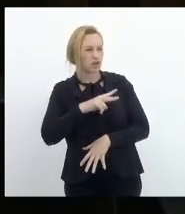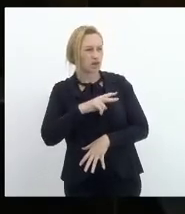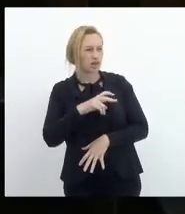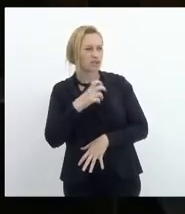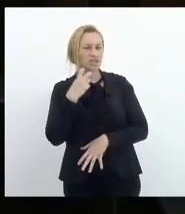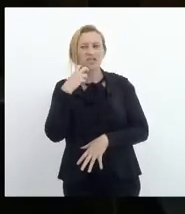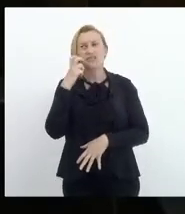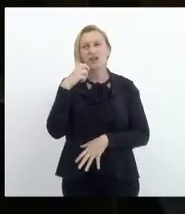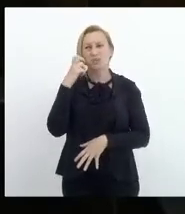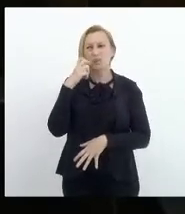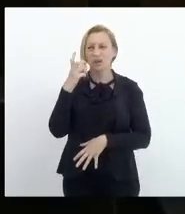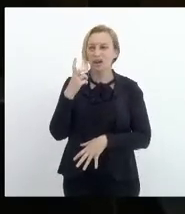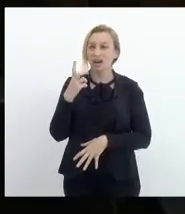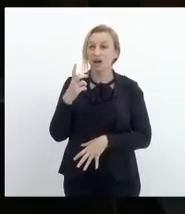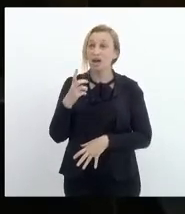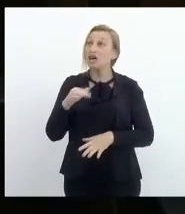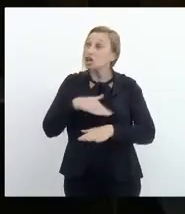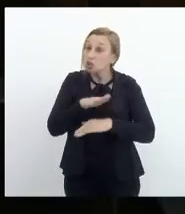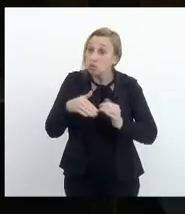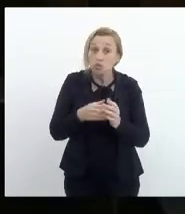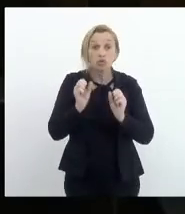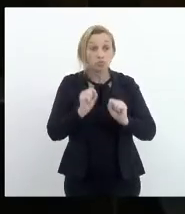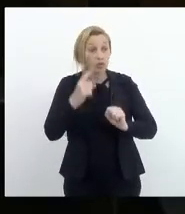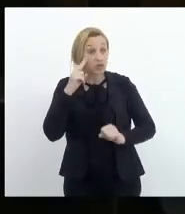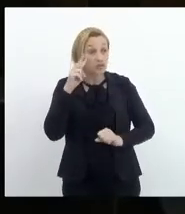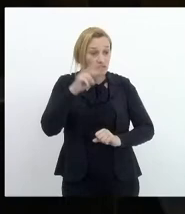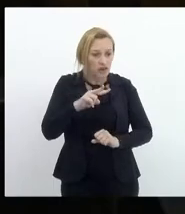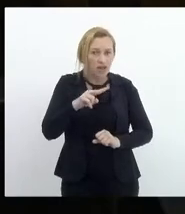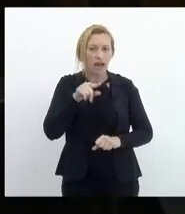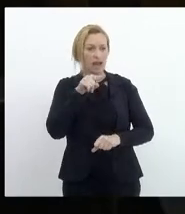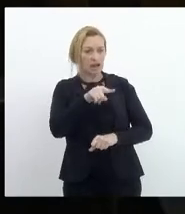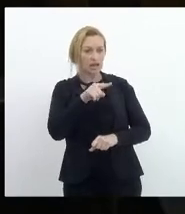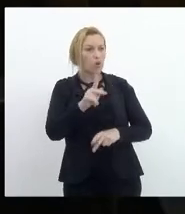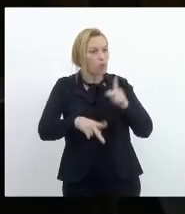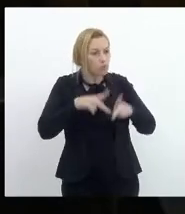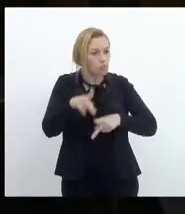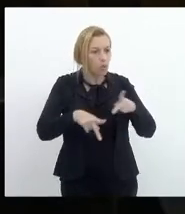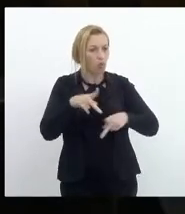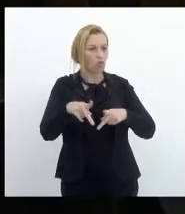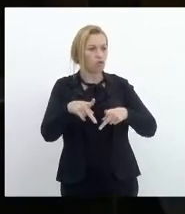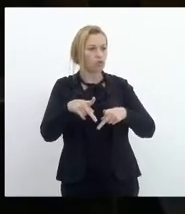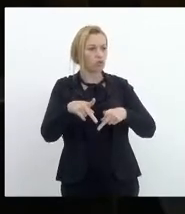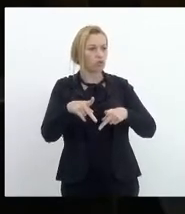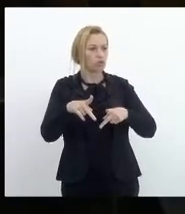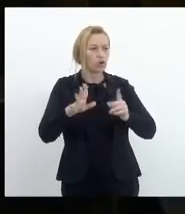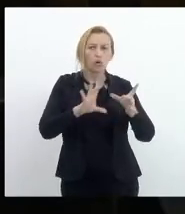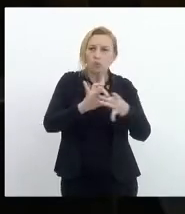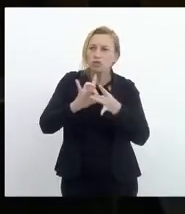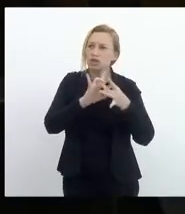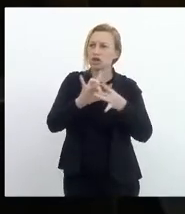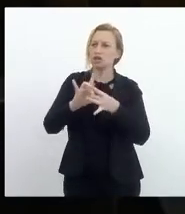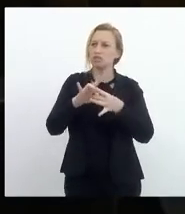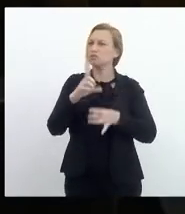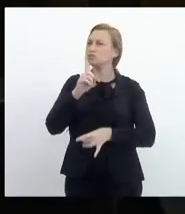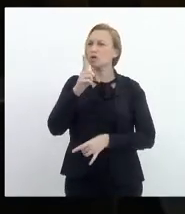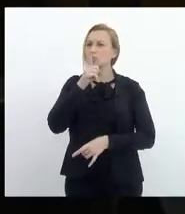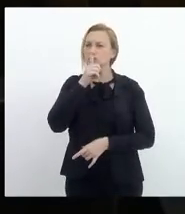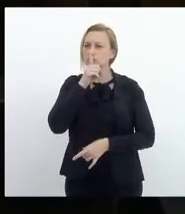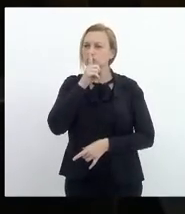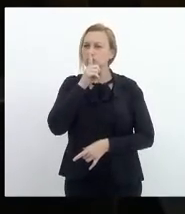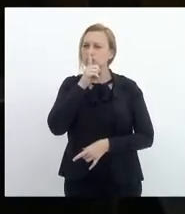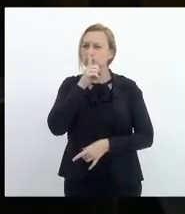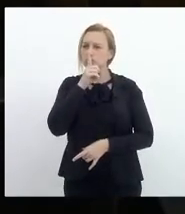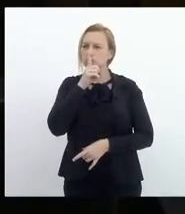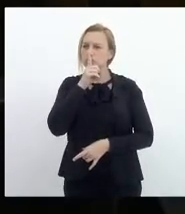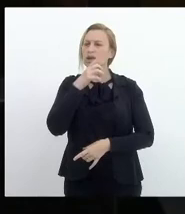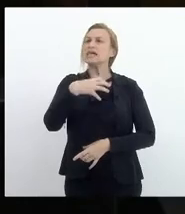posso dizer ali está um povo ordeiro um povo que não é calado não está calado